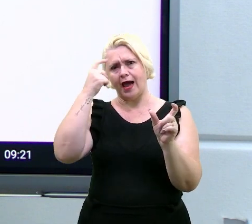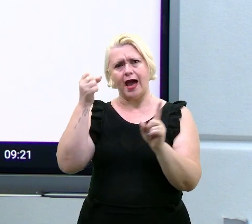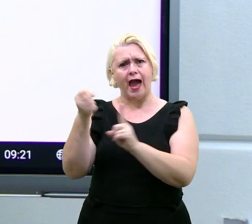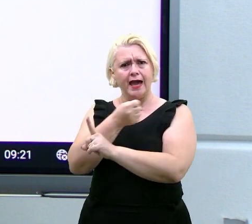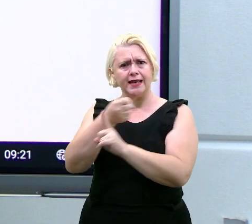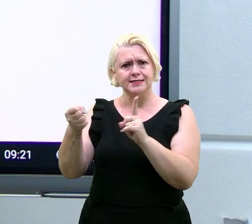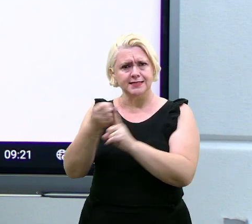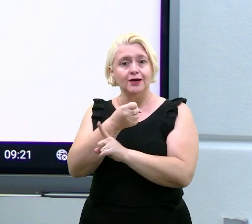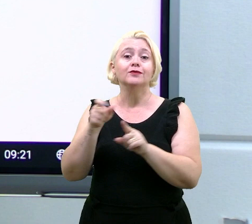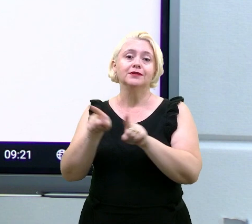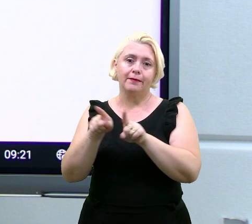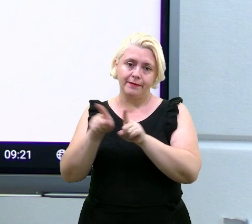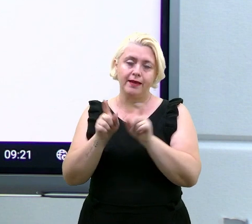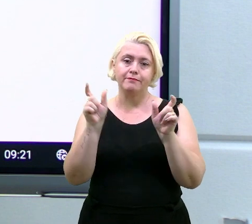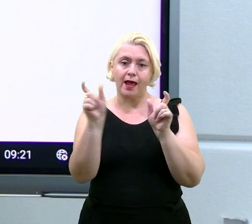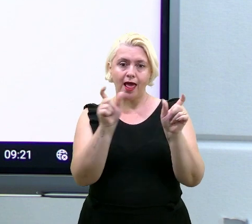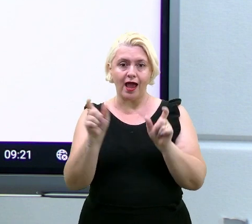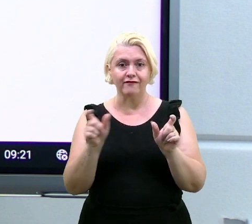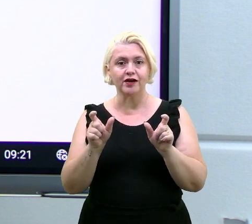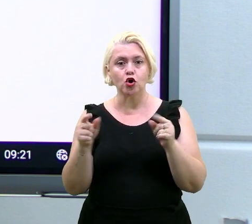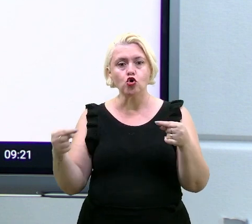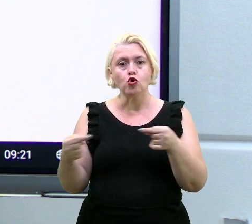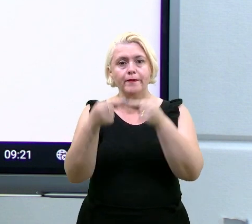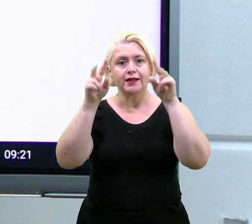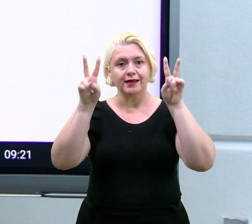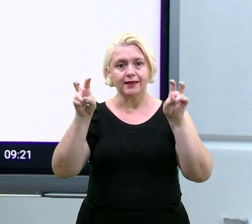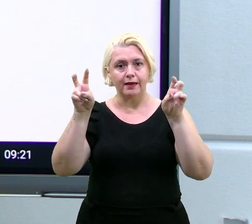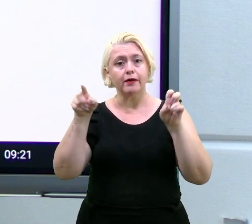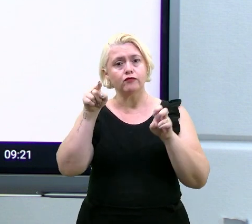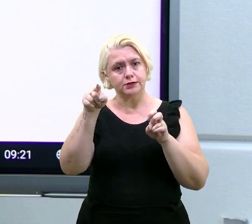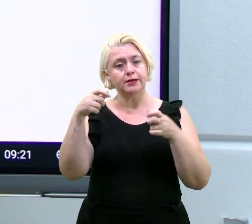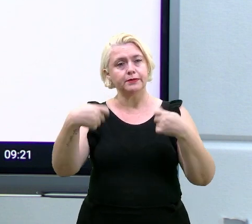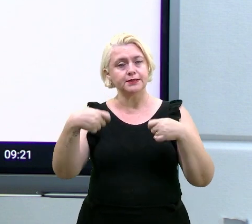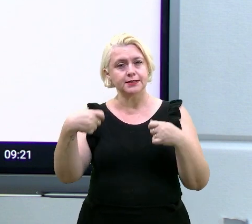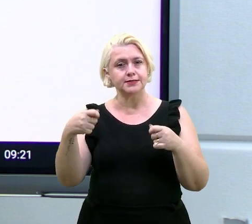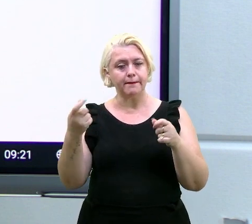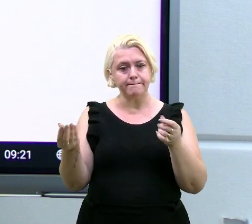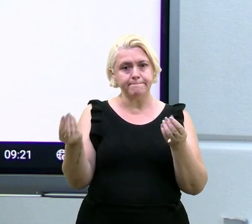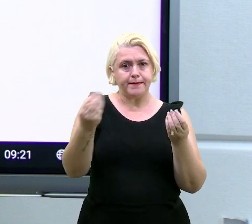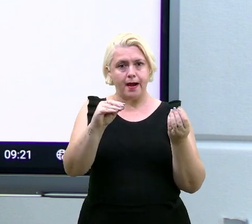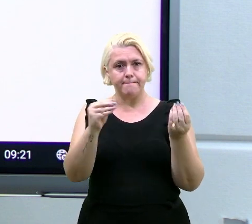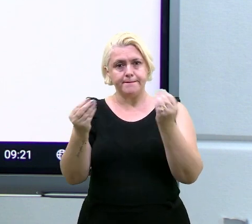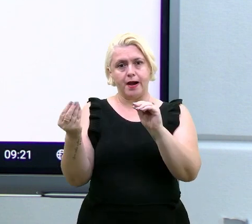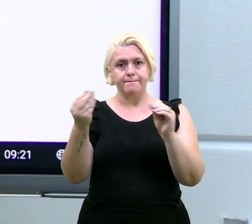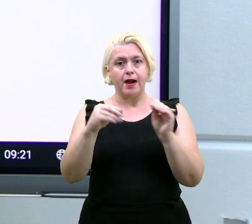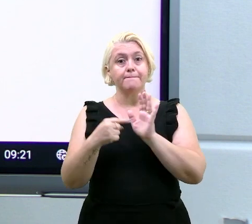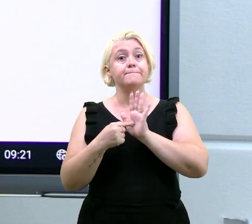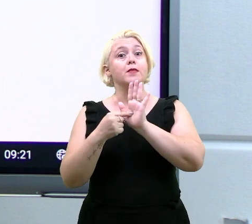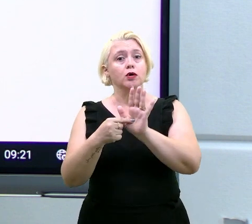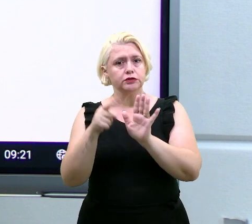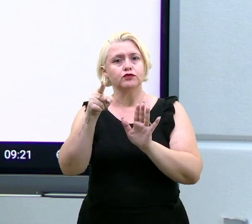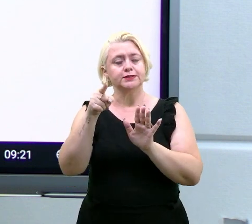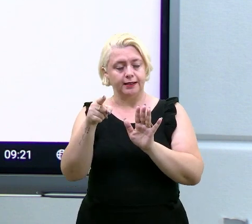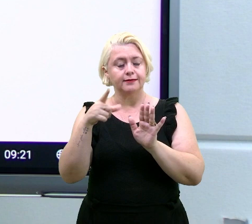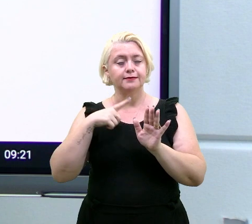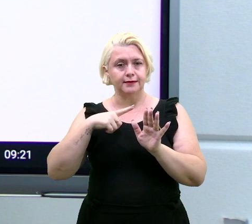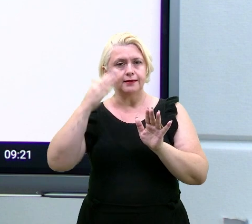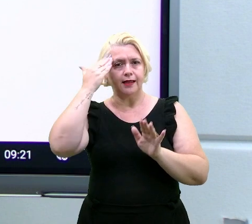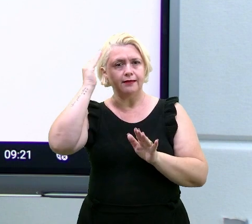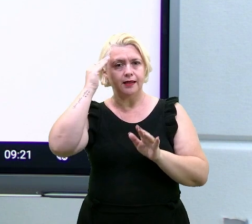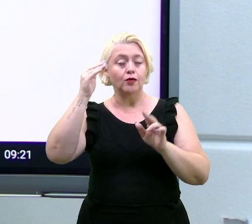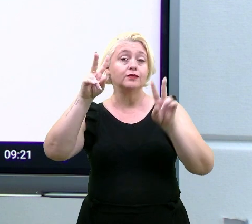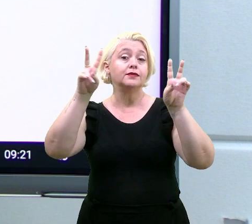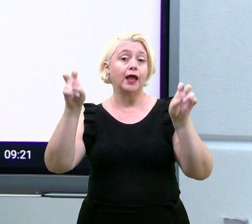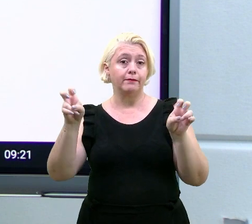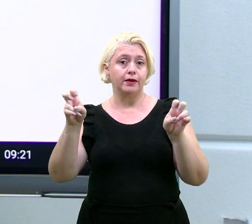sugere violência que são as palavraschave do tema você tem que ir marcando sempre mostrando que você está dentro do tema para não ter